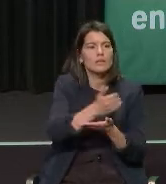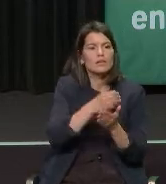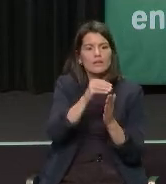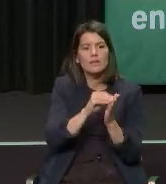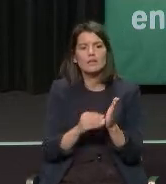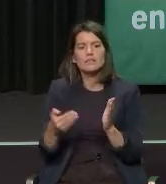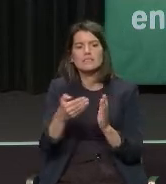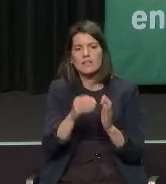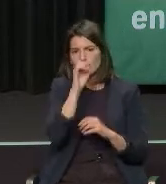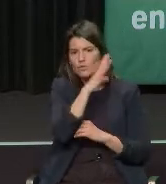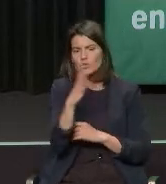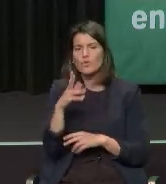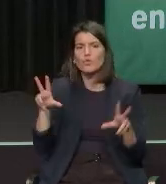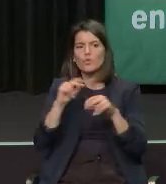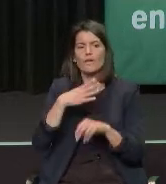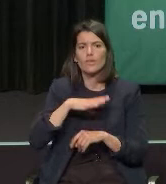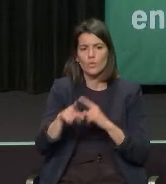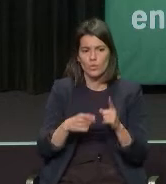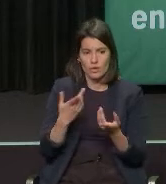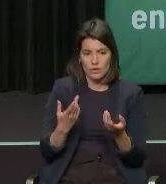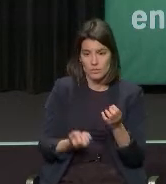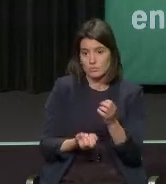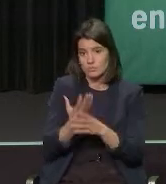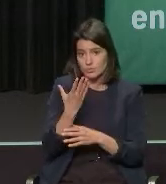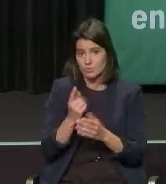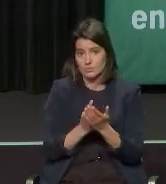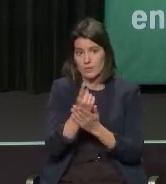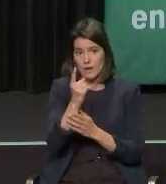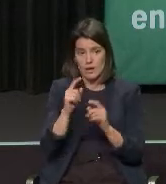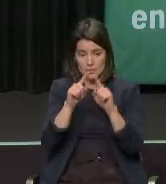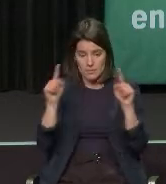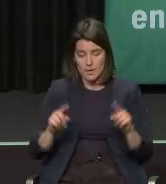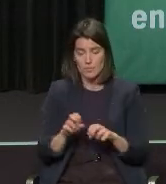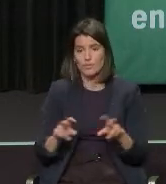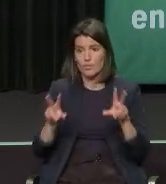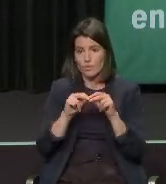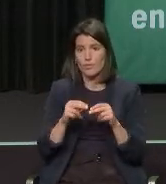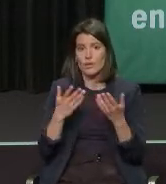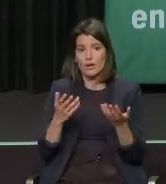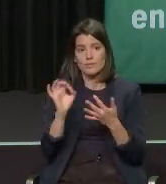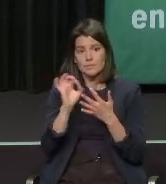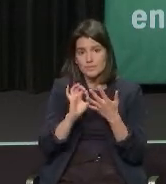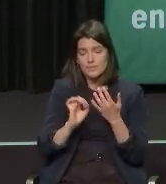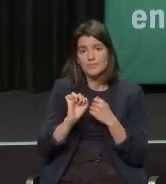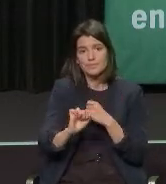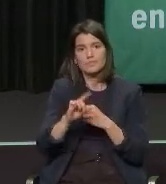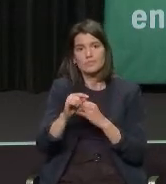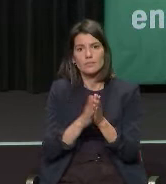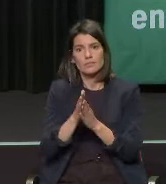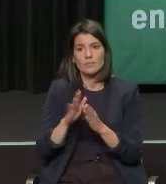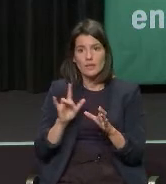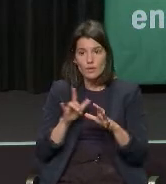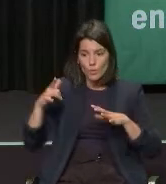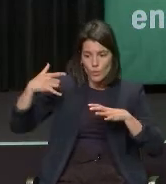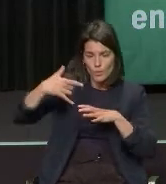7º? Queremos produzir nova cartografia da ocupação de solo, que eu vos explicava anteriormente, e que é uma cartografia que também beneficia muito das imagens de